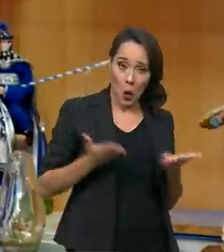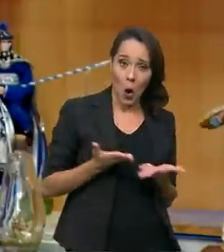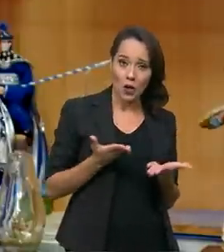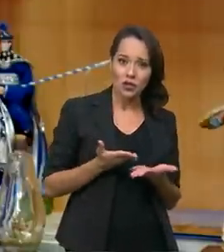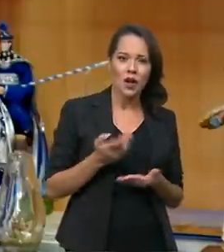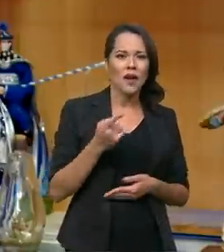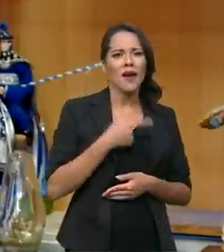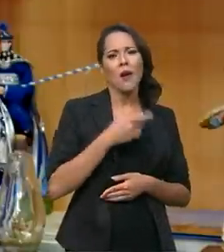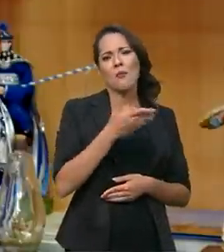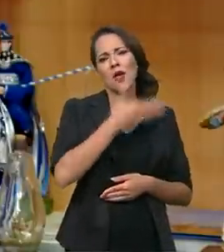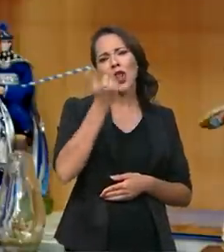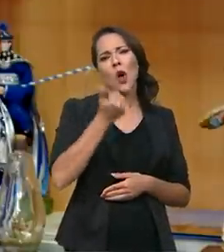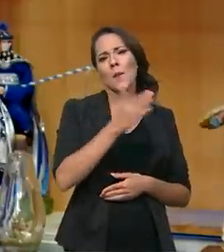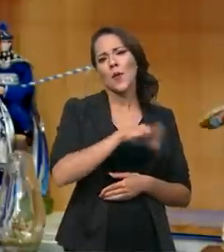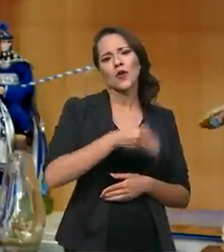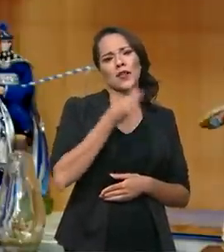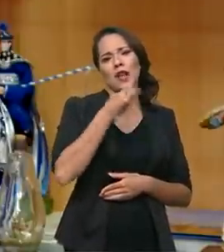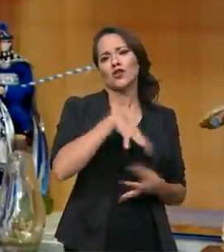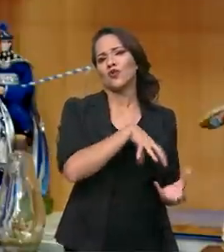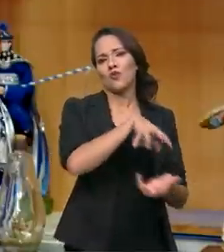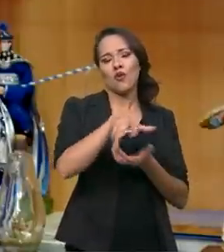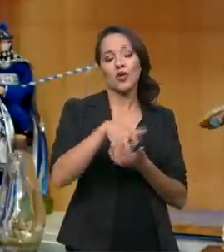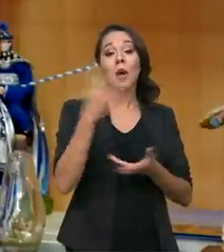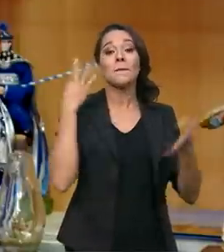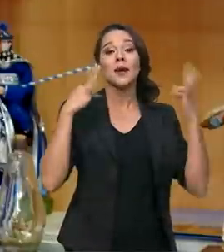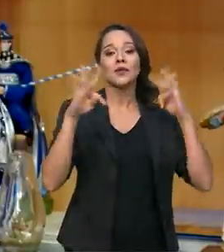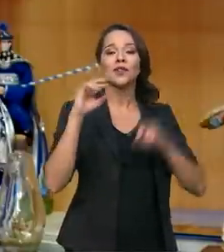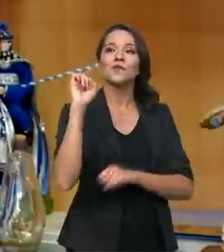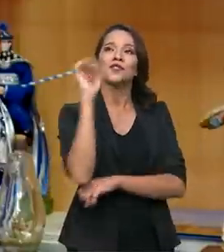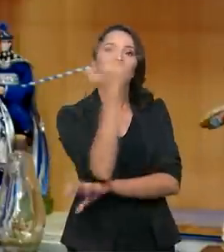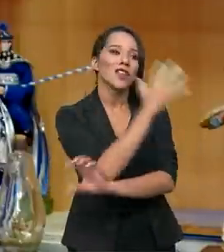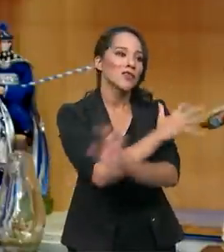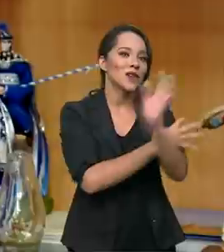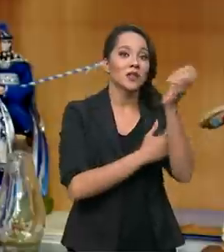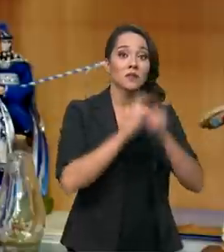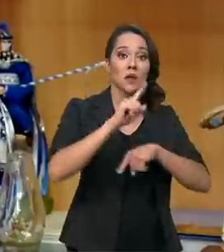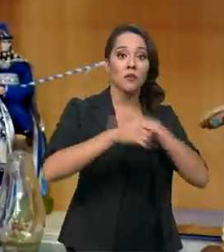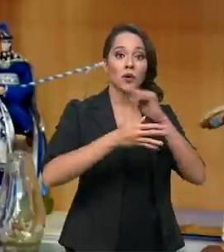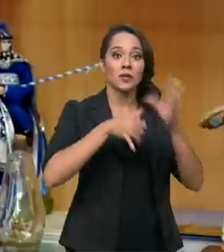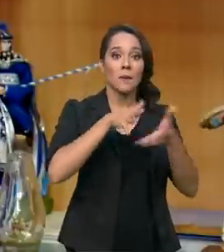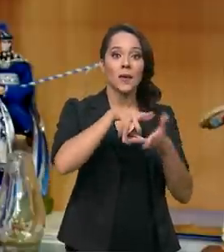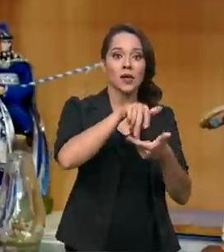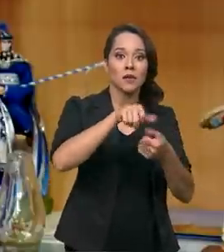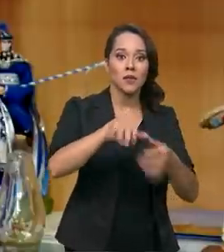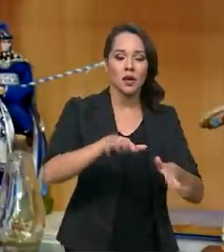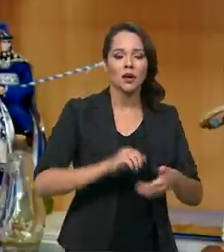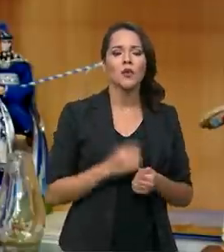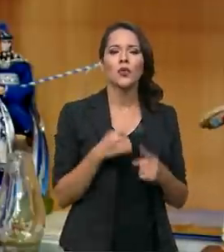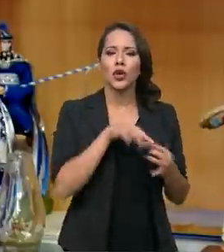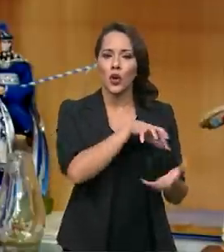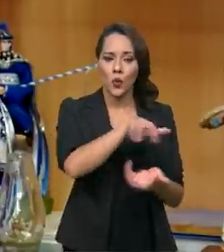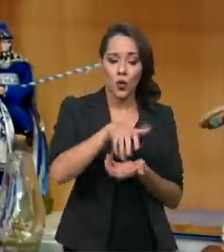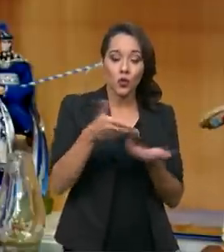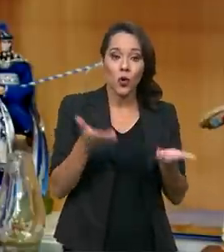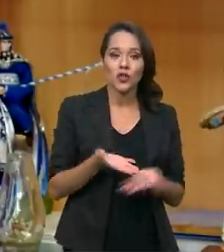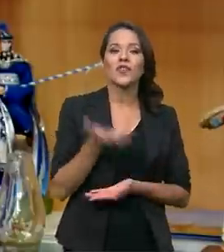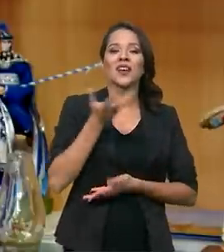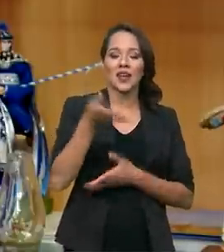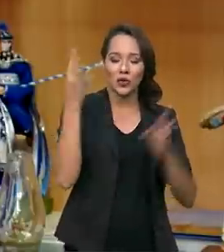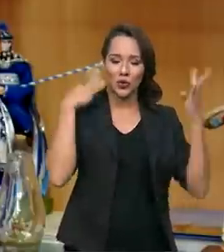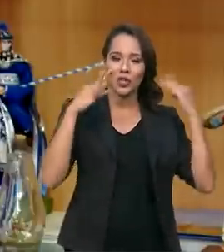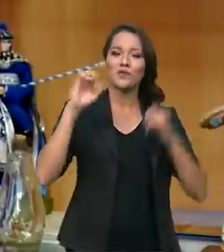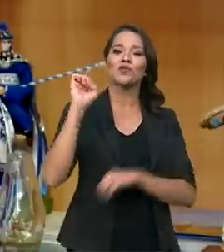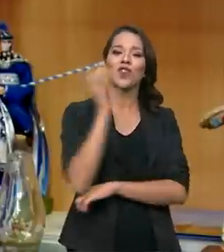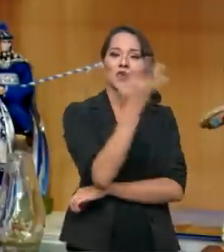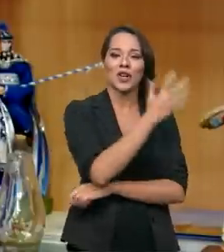hoje é a maior oportunidade do mundo para turismo de natureza no período pós unia porque o mundo hoje vai querer